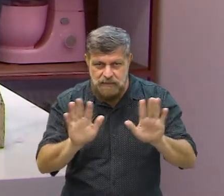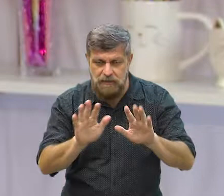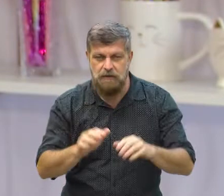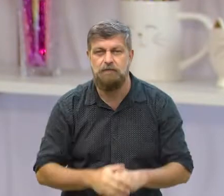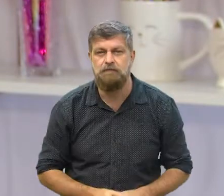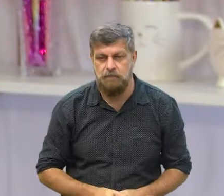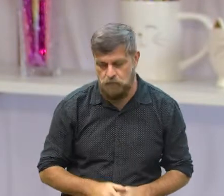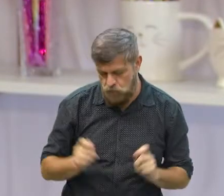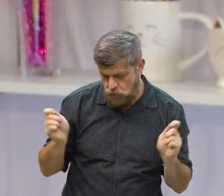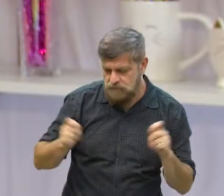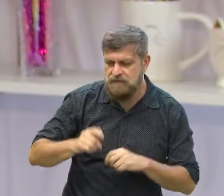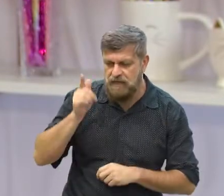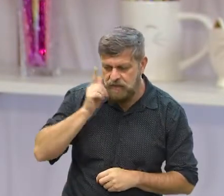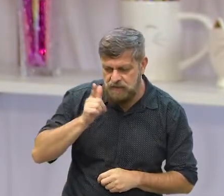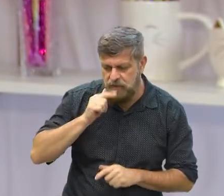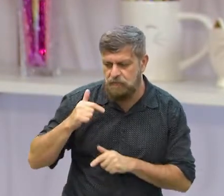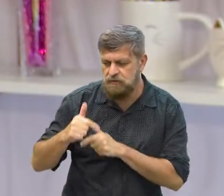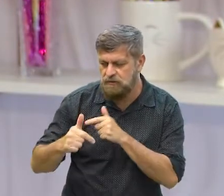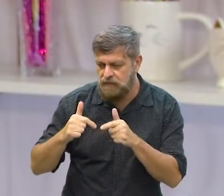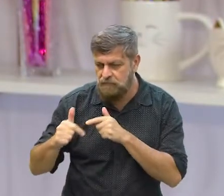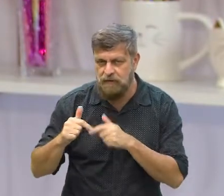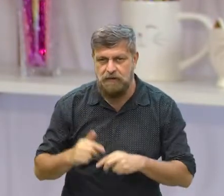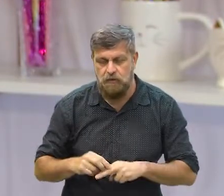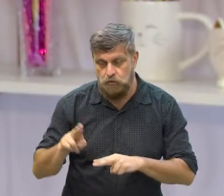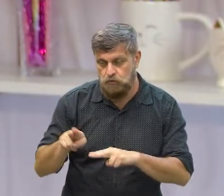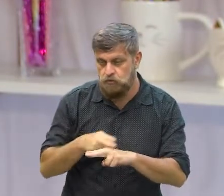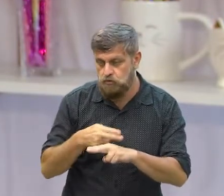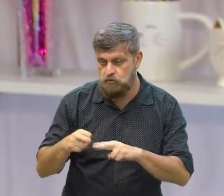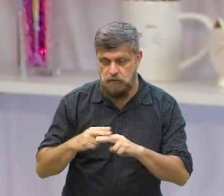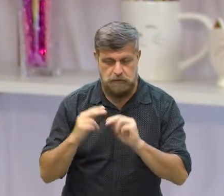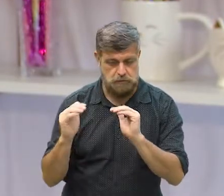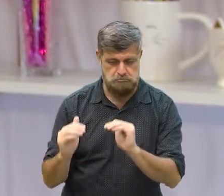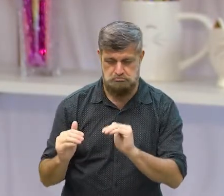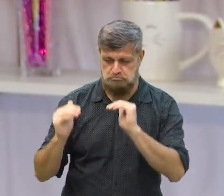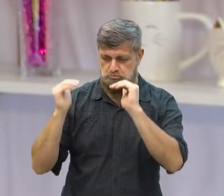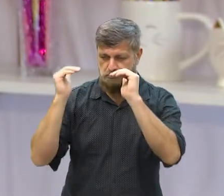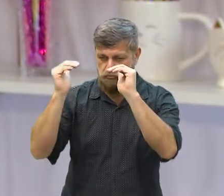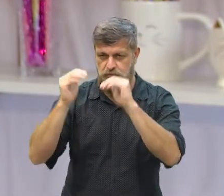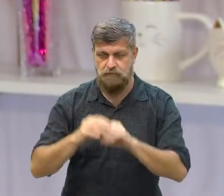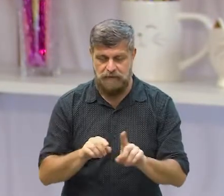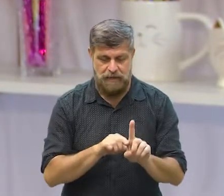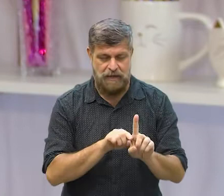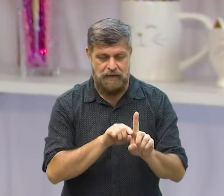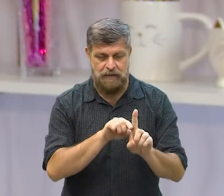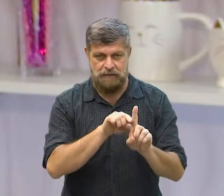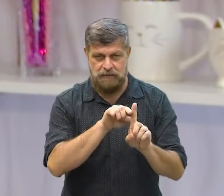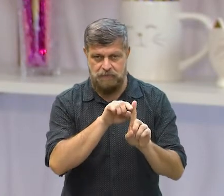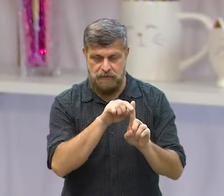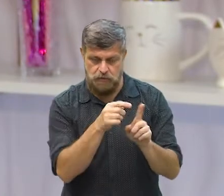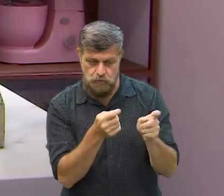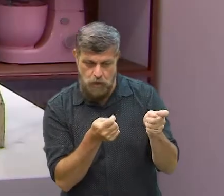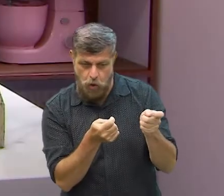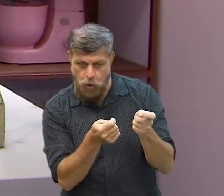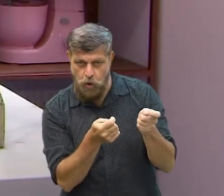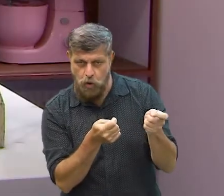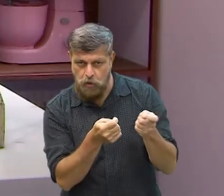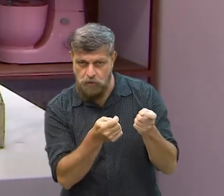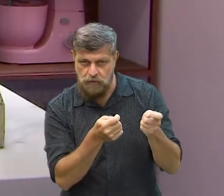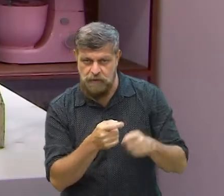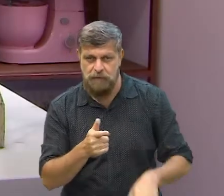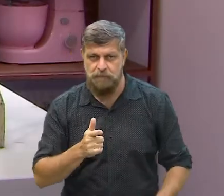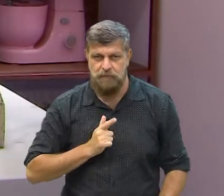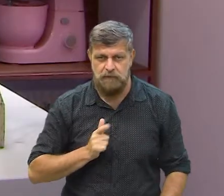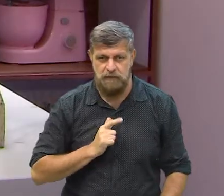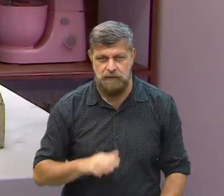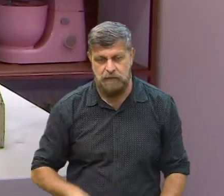isso? Consegue. Pode trabalhar com chocolate nobre, né? Monitorando a temperatura com um termômetro. É, em uma